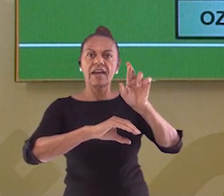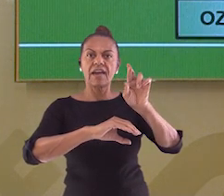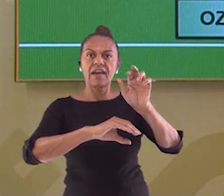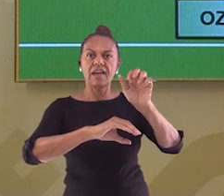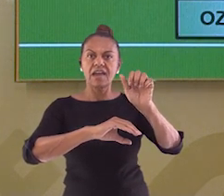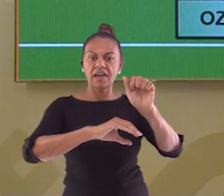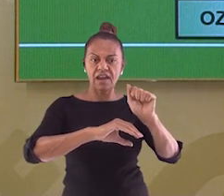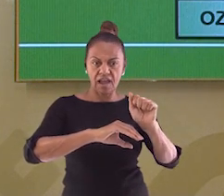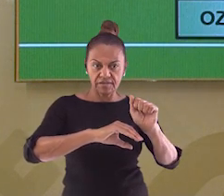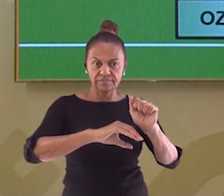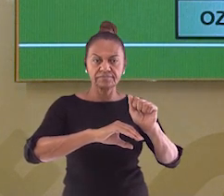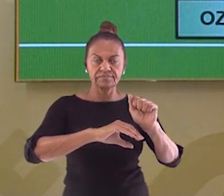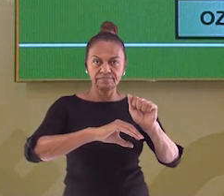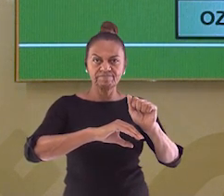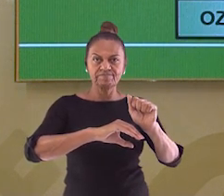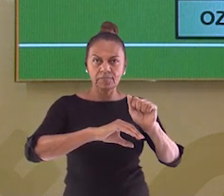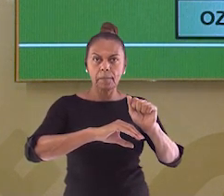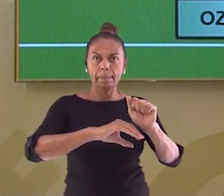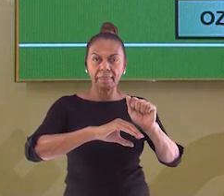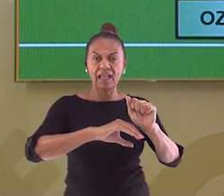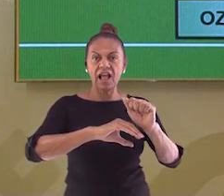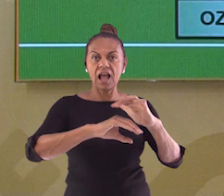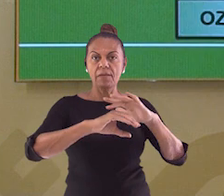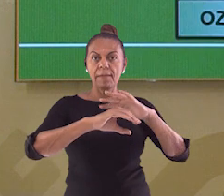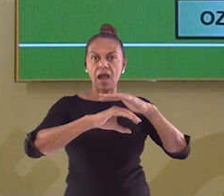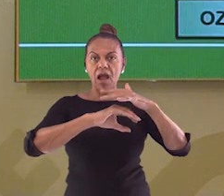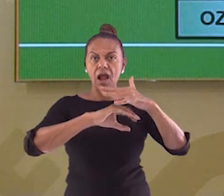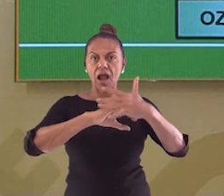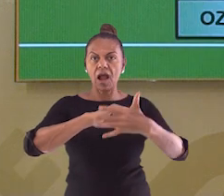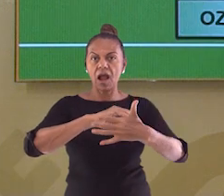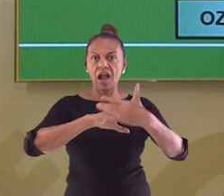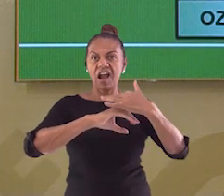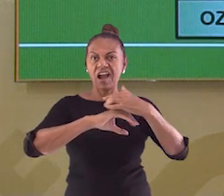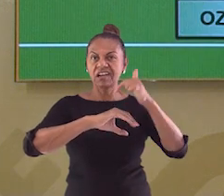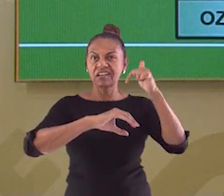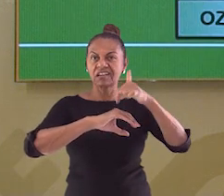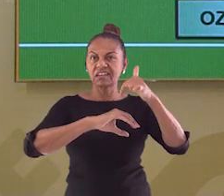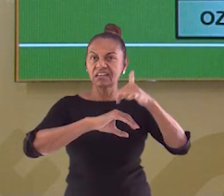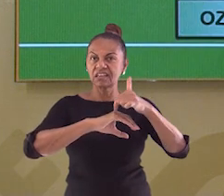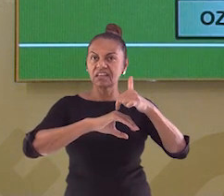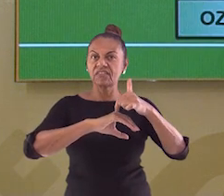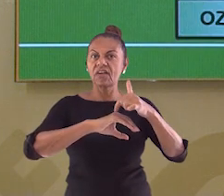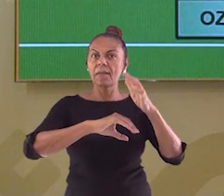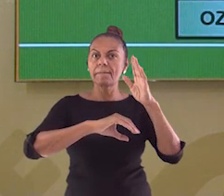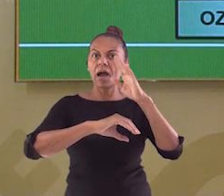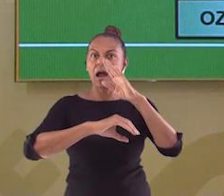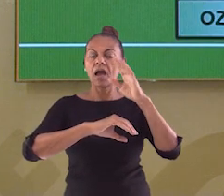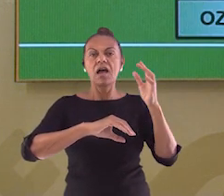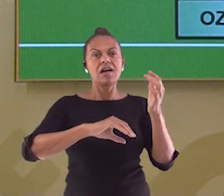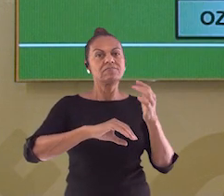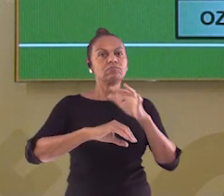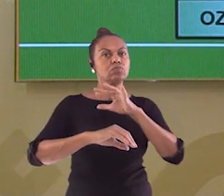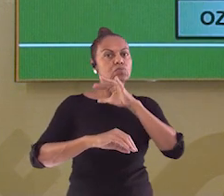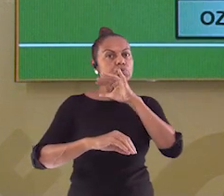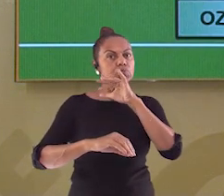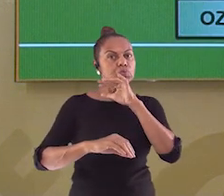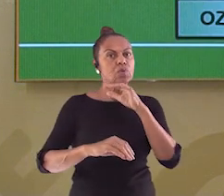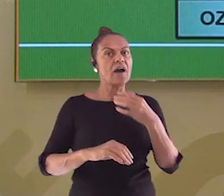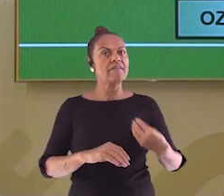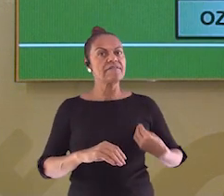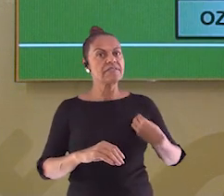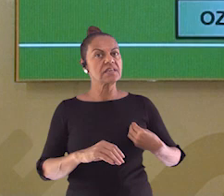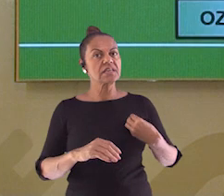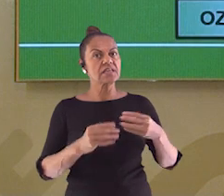do óxido nitroso, ele se torna nocivo à vida, pois pode ser tóxico ao ser respirado